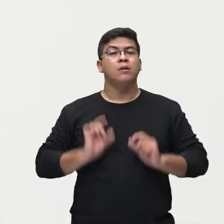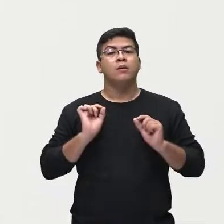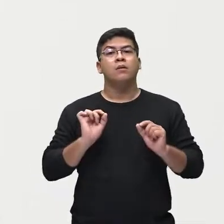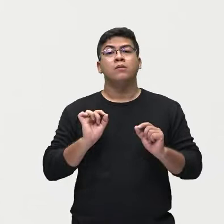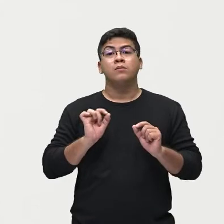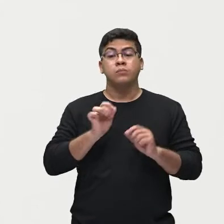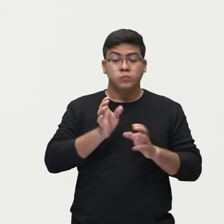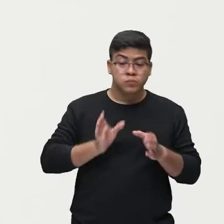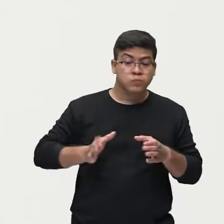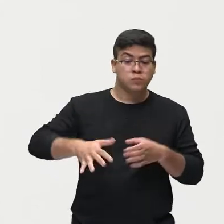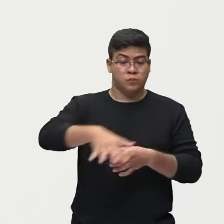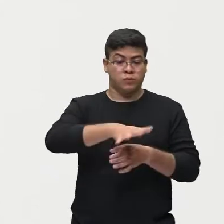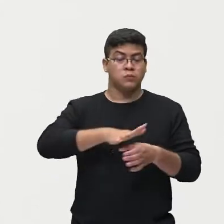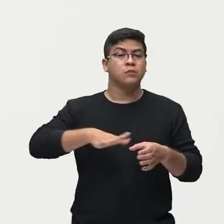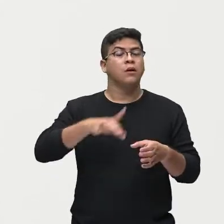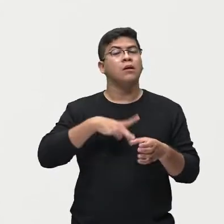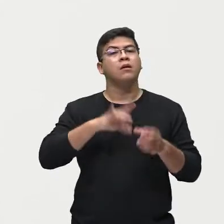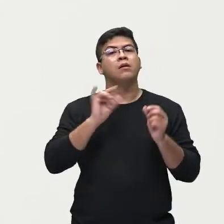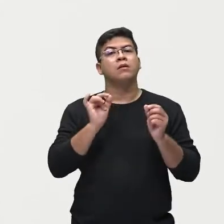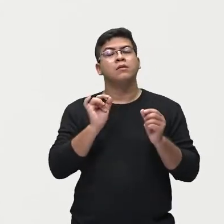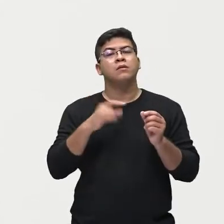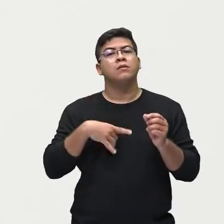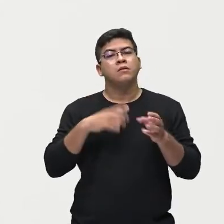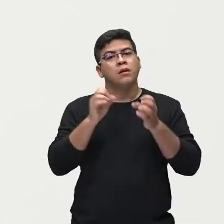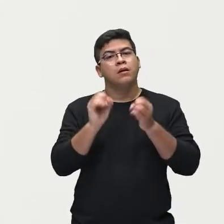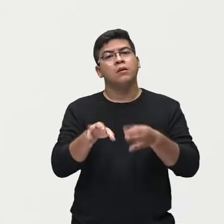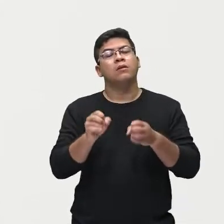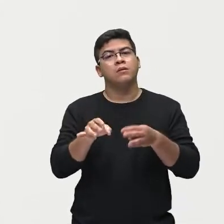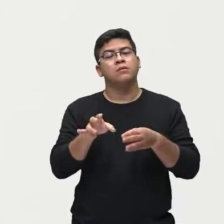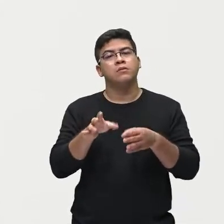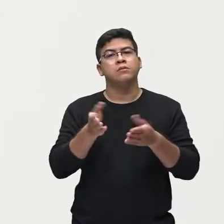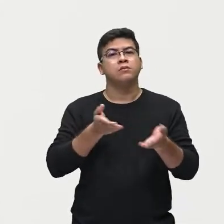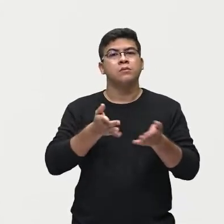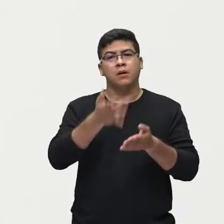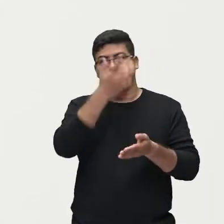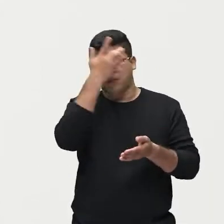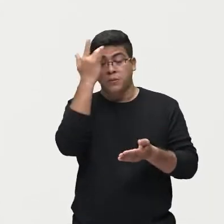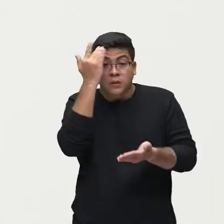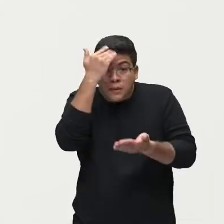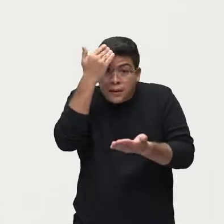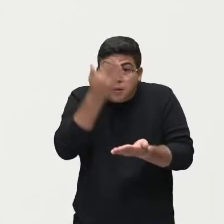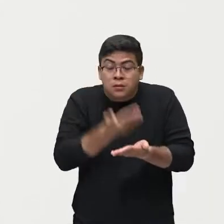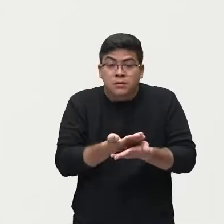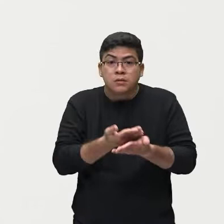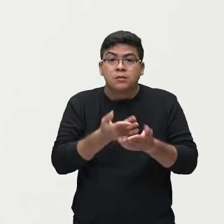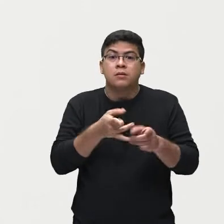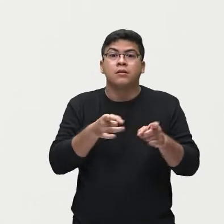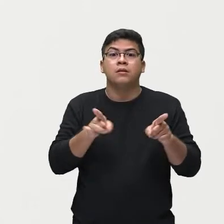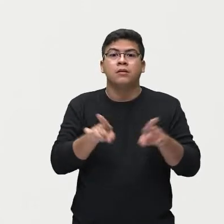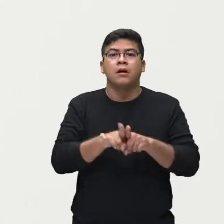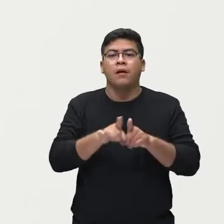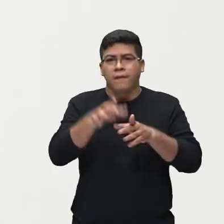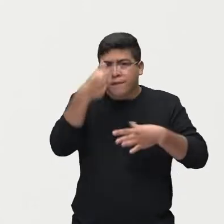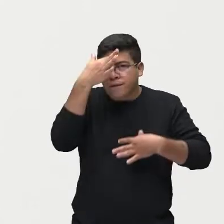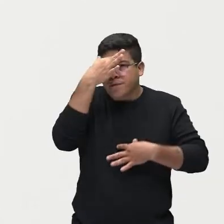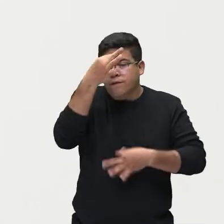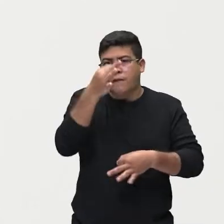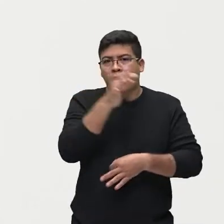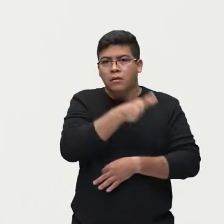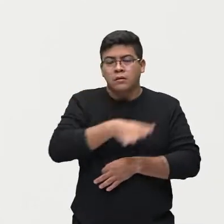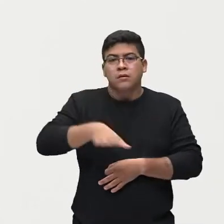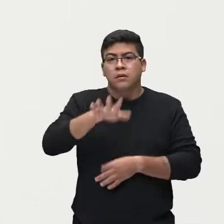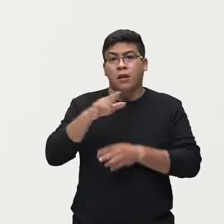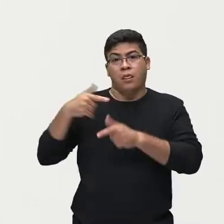eles moldam os comportamentos da pessoa que acredita, que é fiel daquela determinada